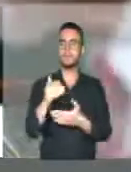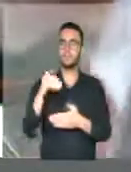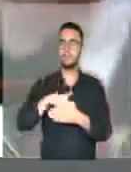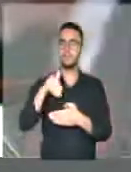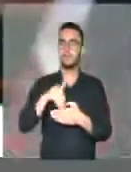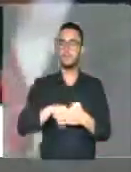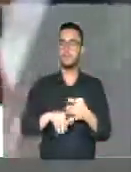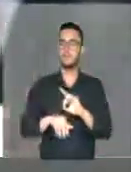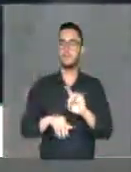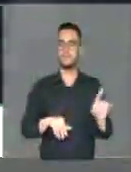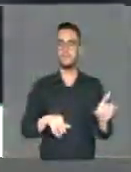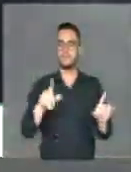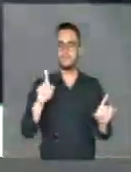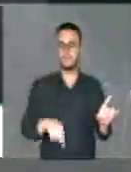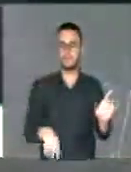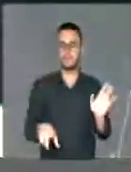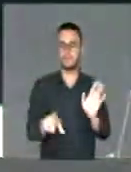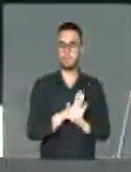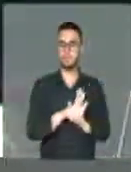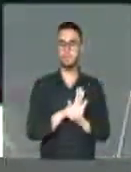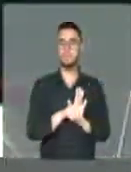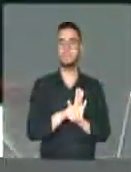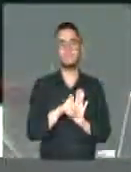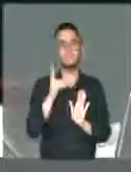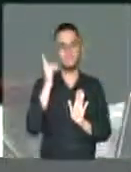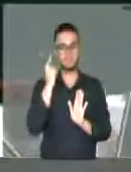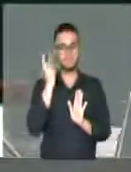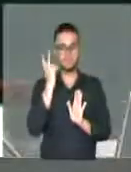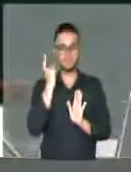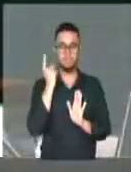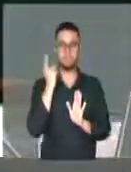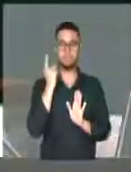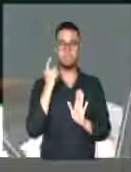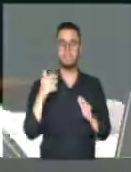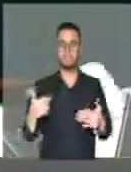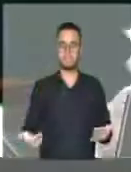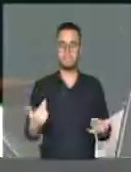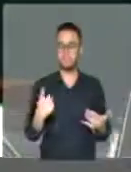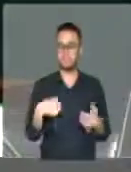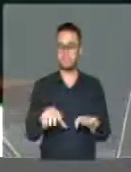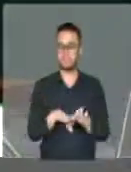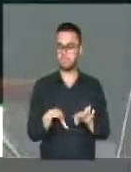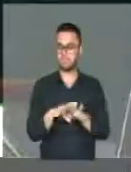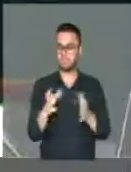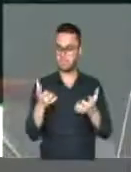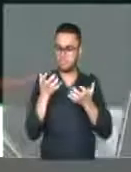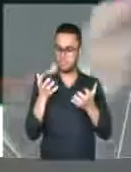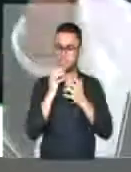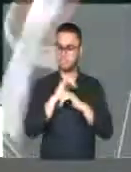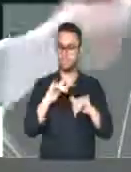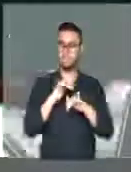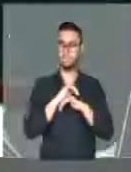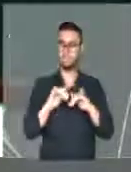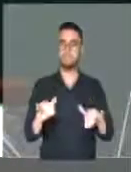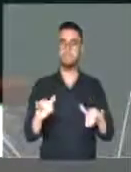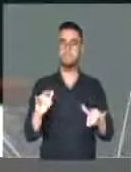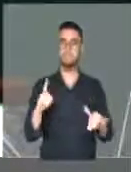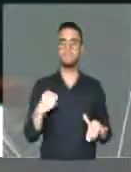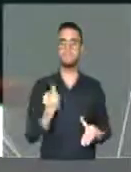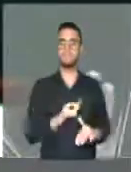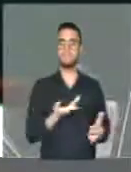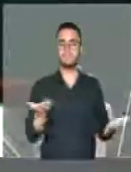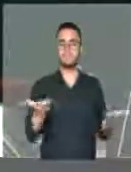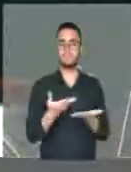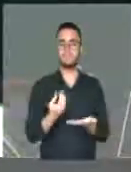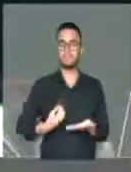é uma lei e é normal. Eu também quero dizer que... nós estamos